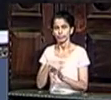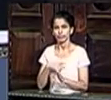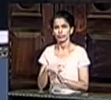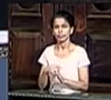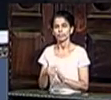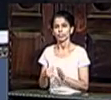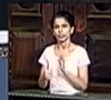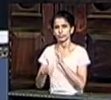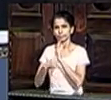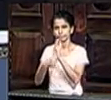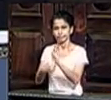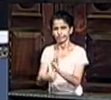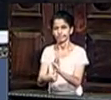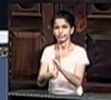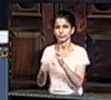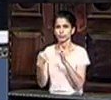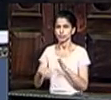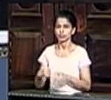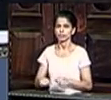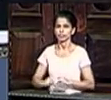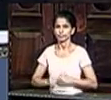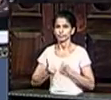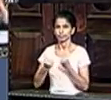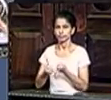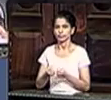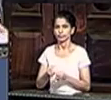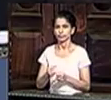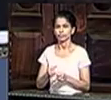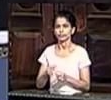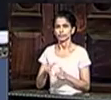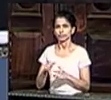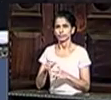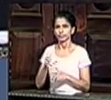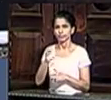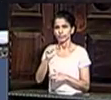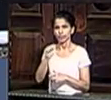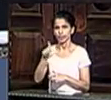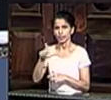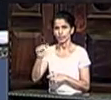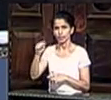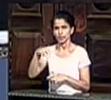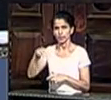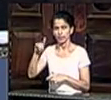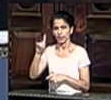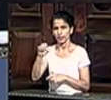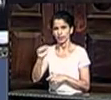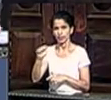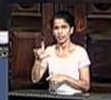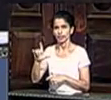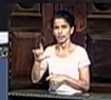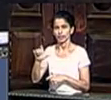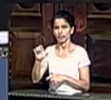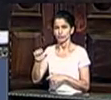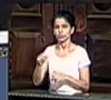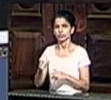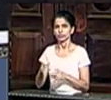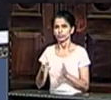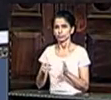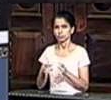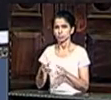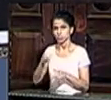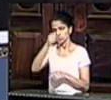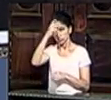enfrentamento a fazer a calamidade pública do estado baseado em alguns estudos feitos